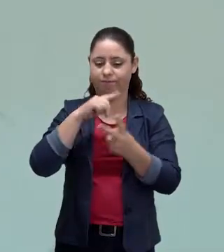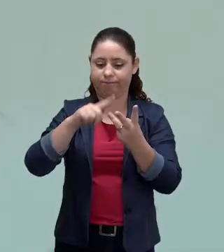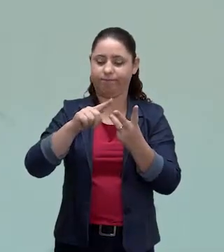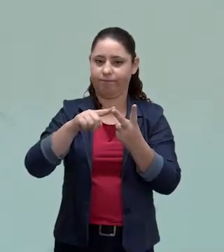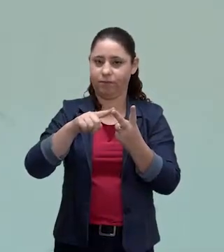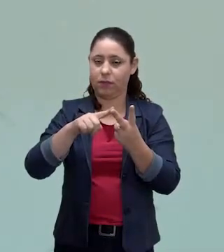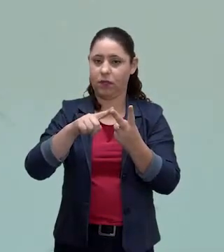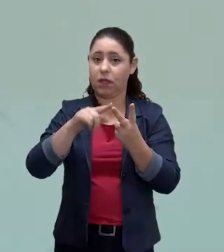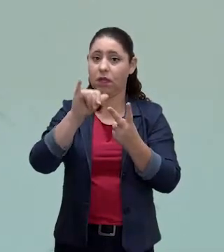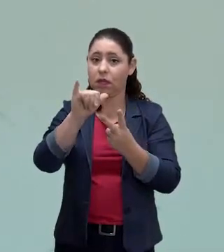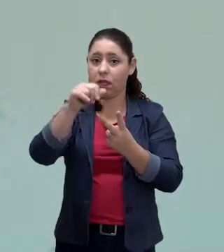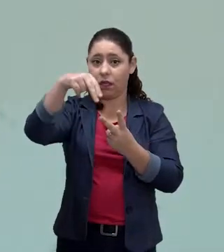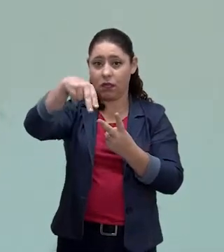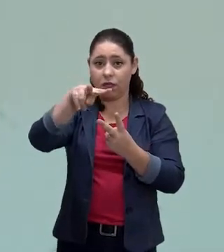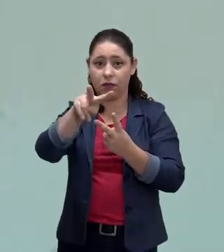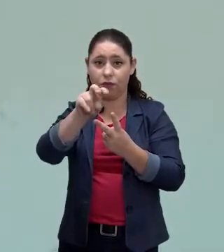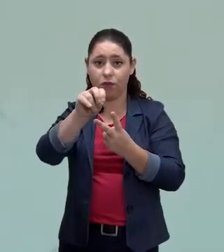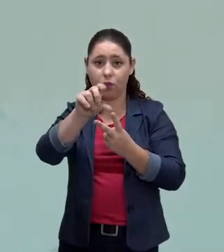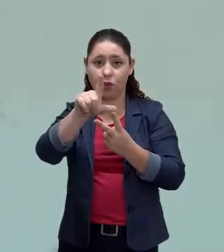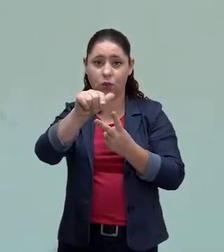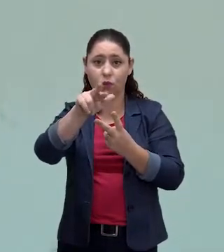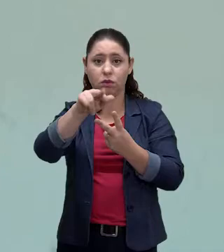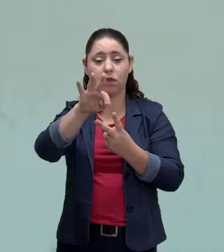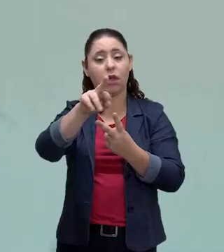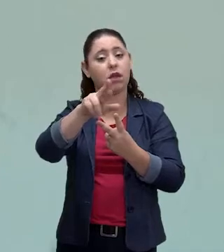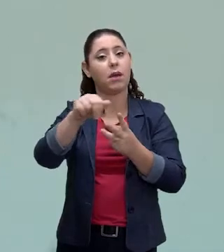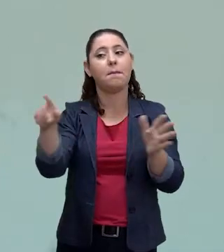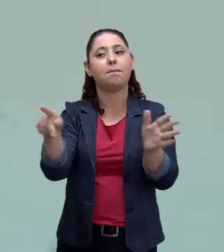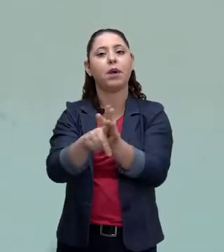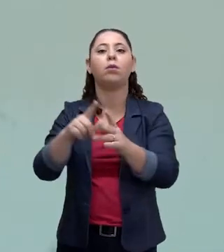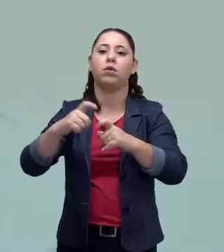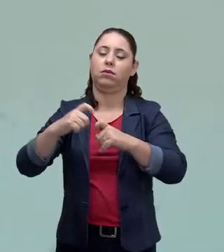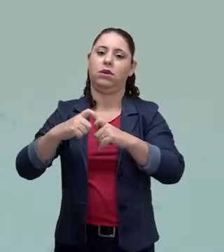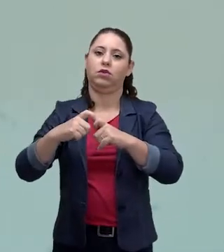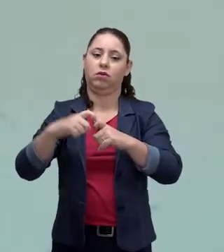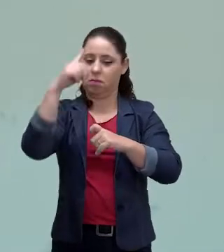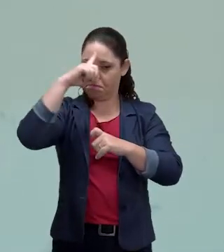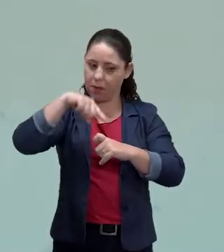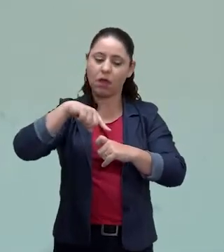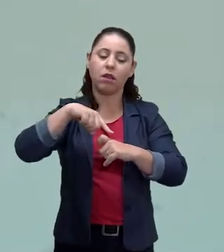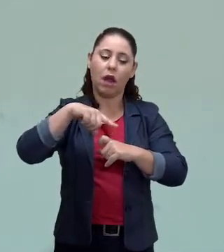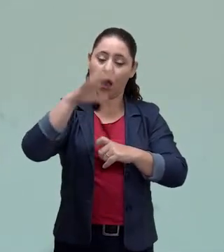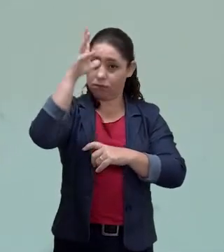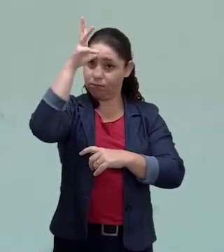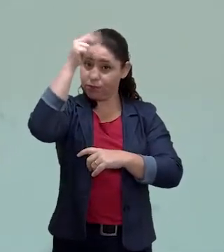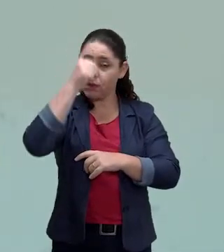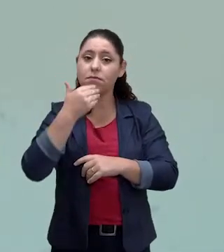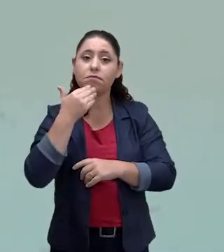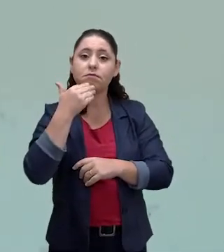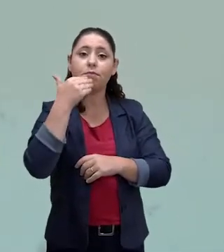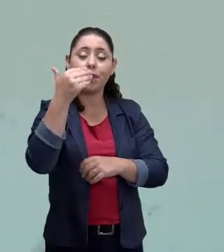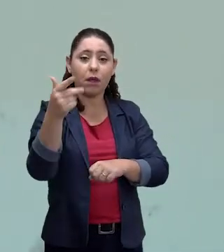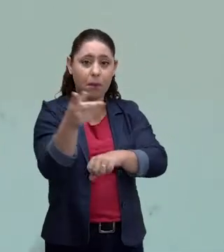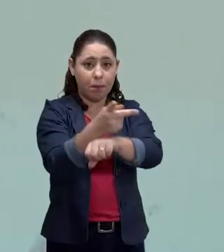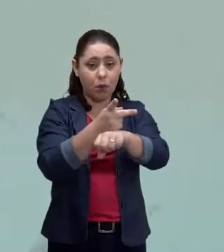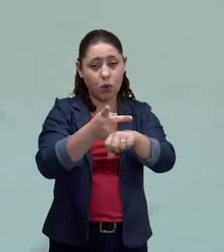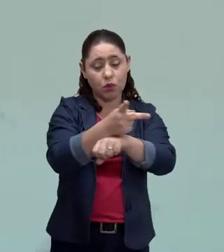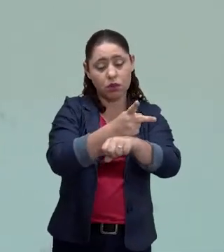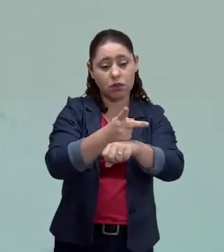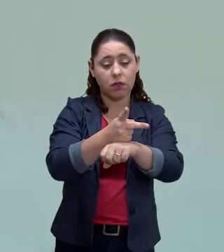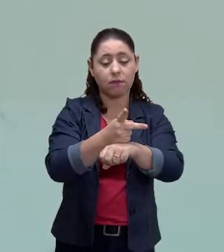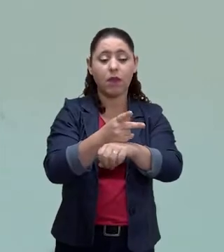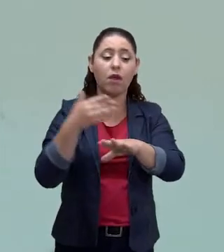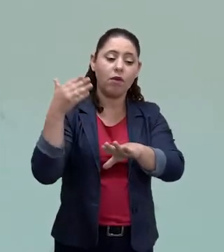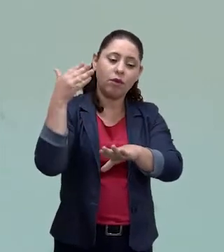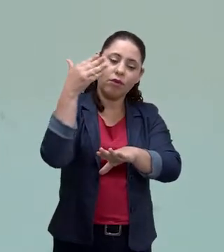A internação involuntária é ato exclusivamente médico. Por isso que a gente faz a solicitação da busca